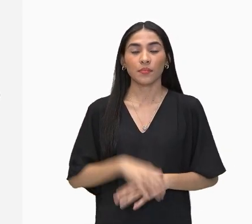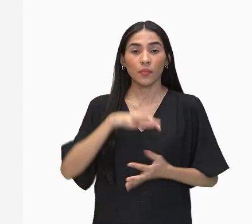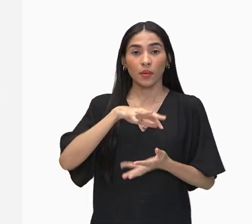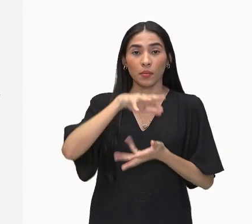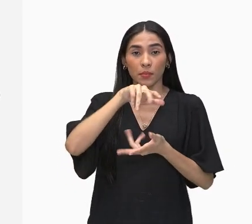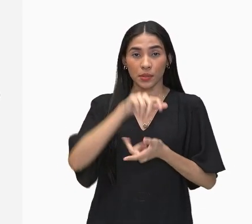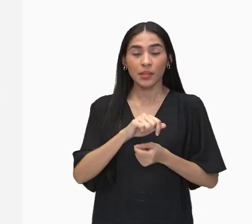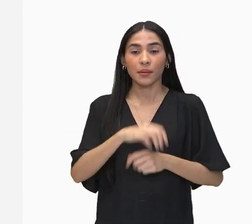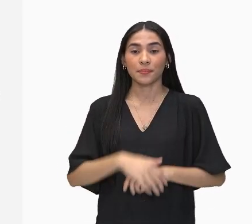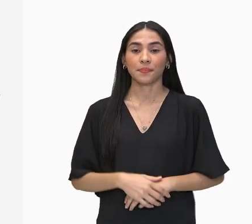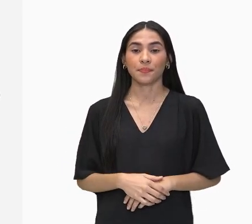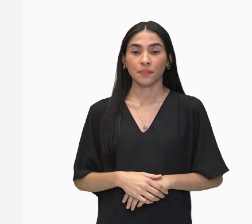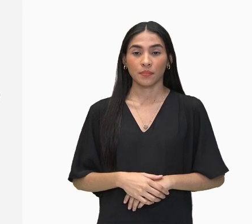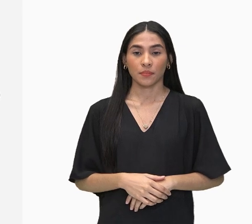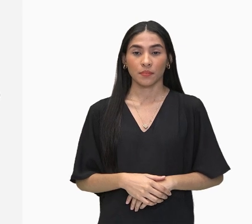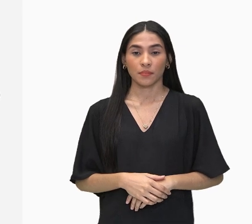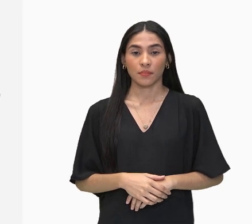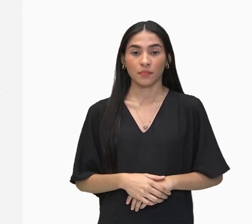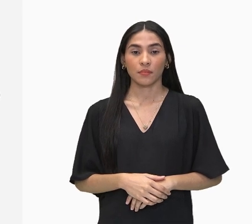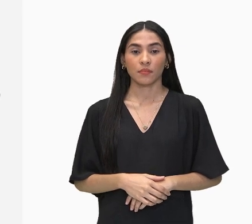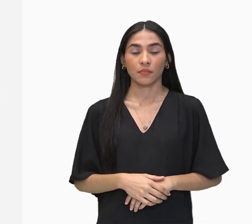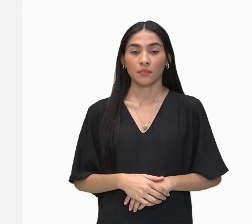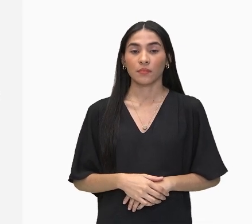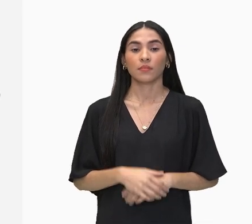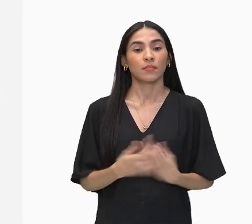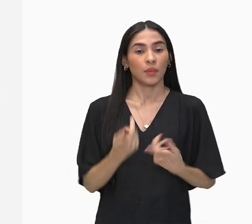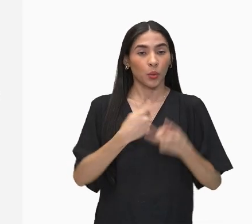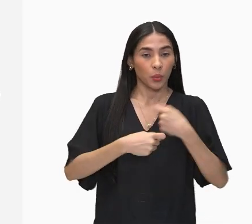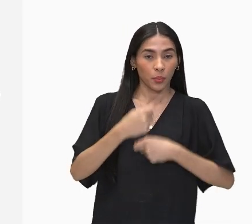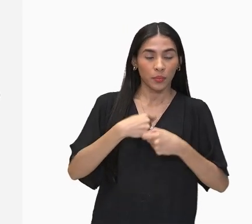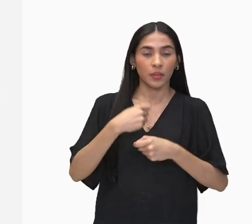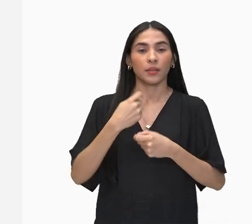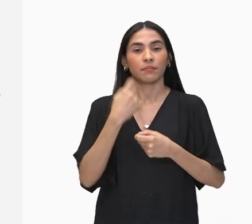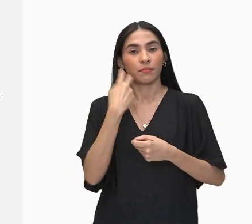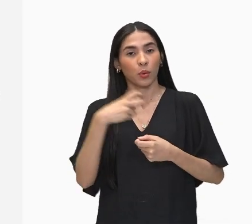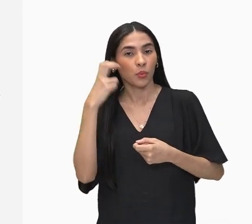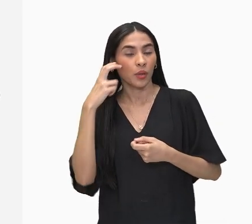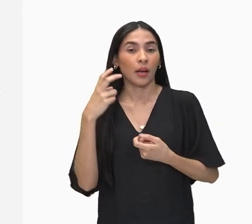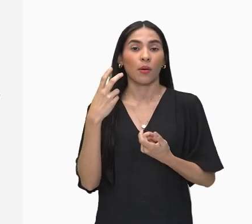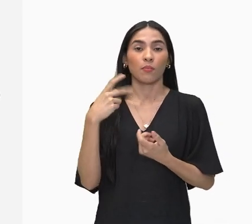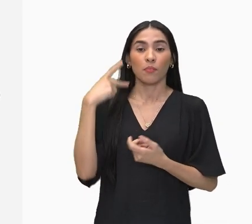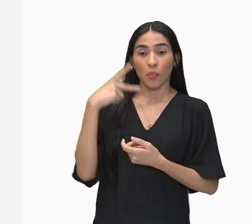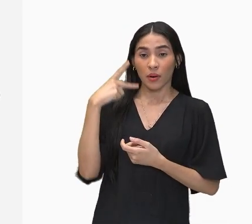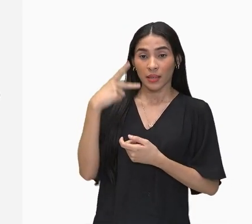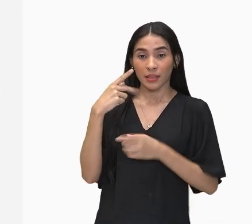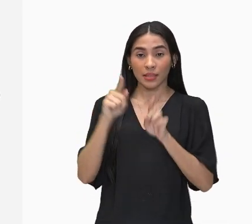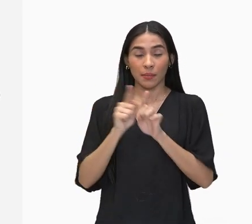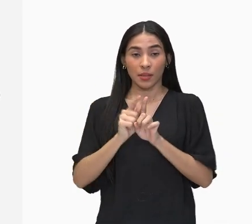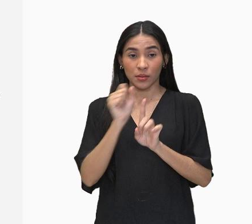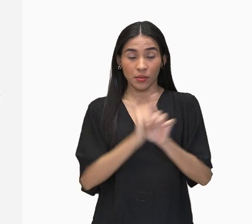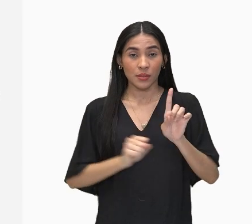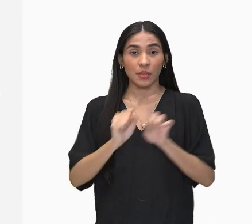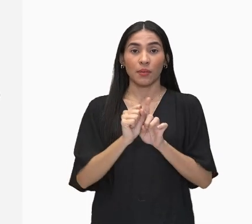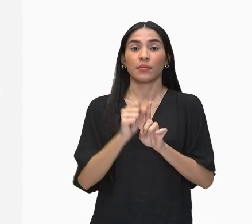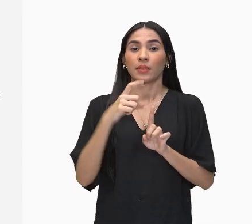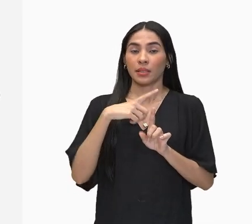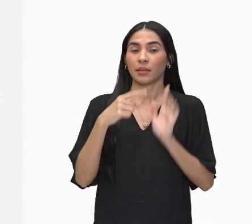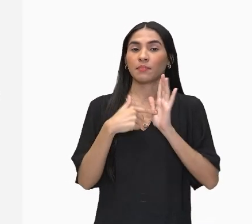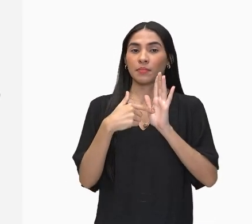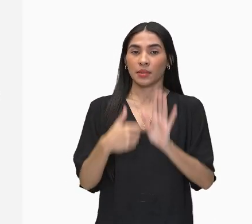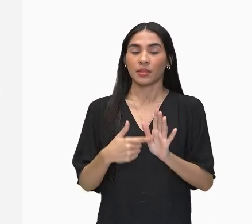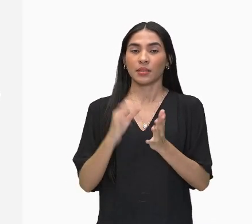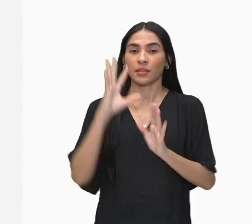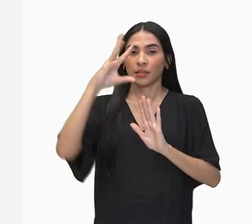mundial, tanto na parte da economia, na parte cultural, política e social que está presente aí